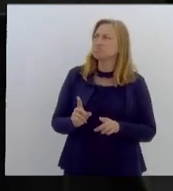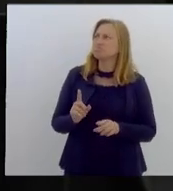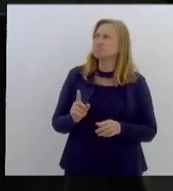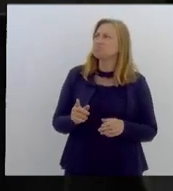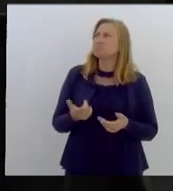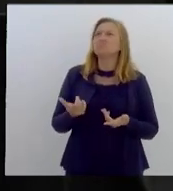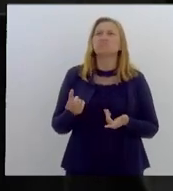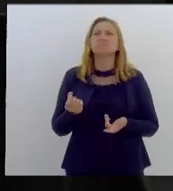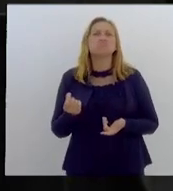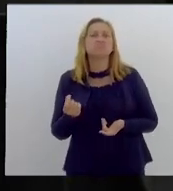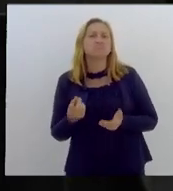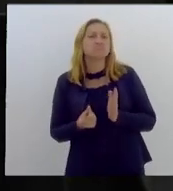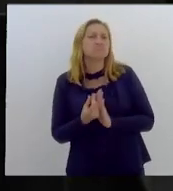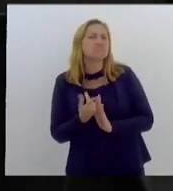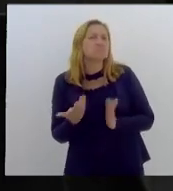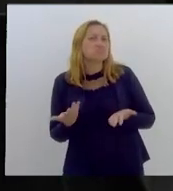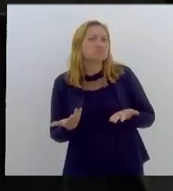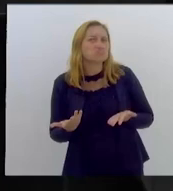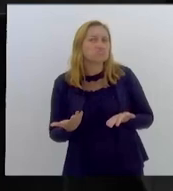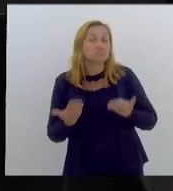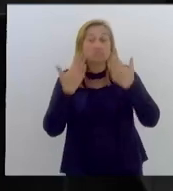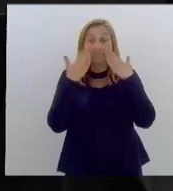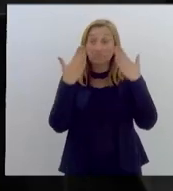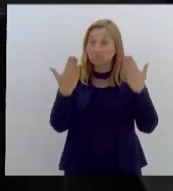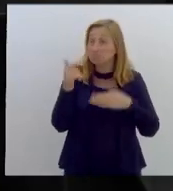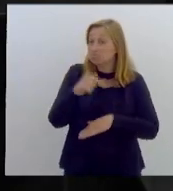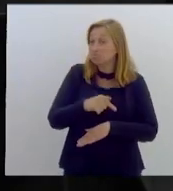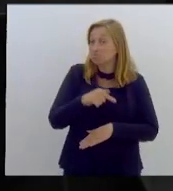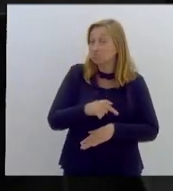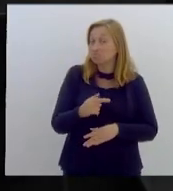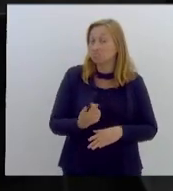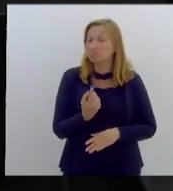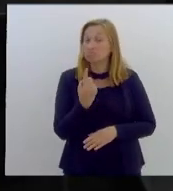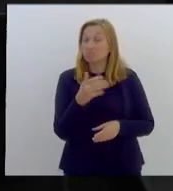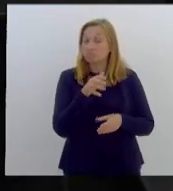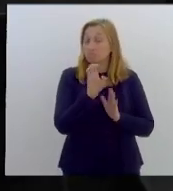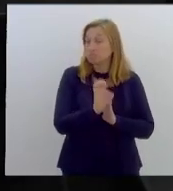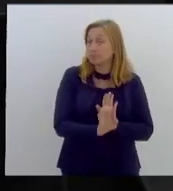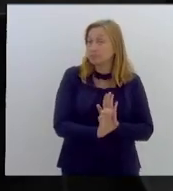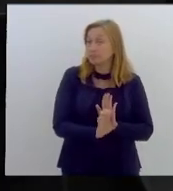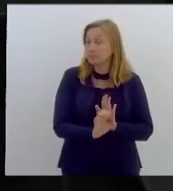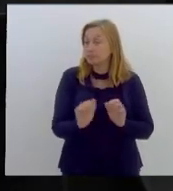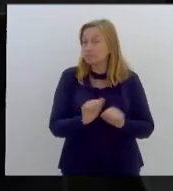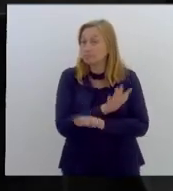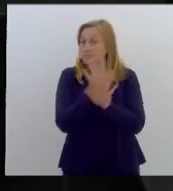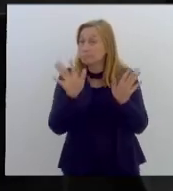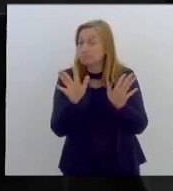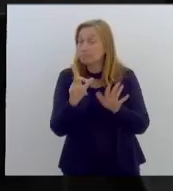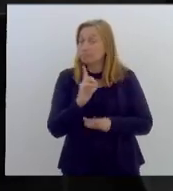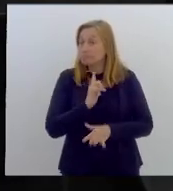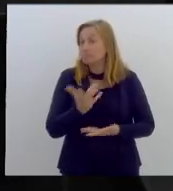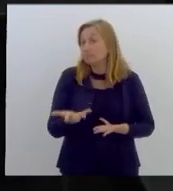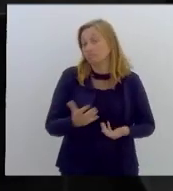ver com orçamento? A gente está apresentando aqui uma emenda para garantir transparência.